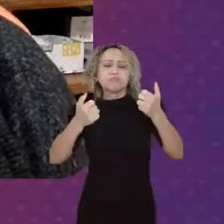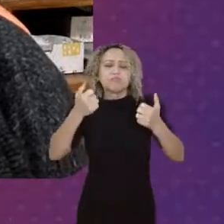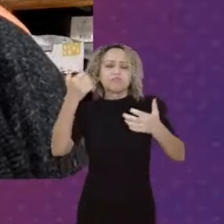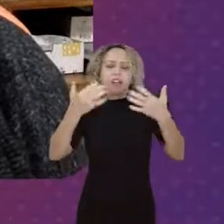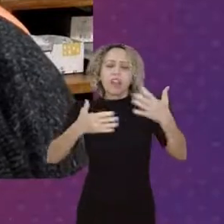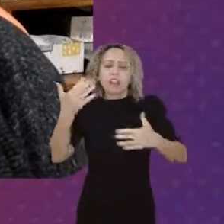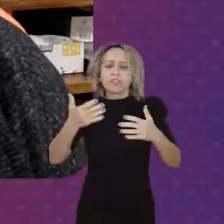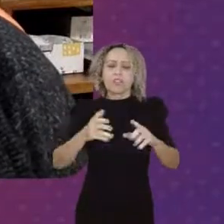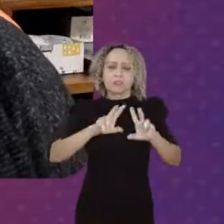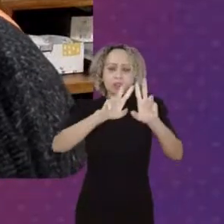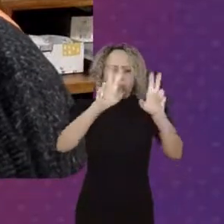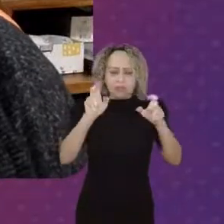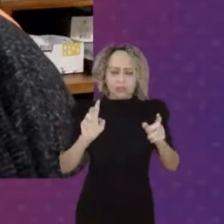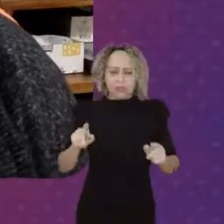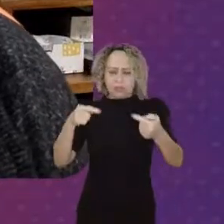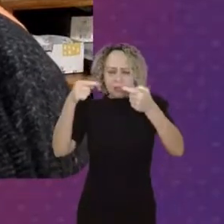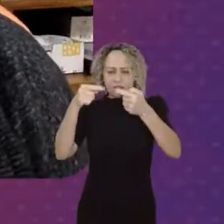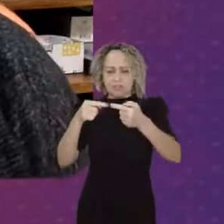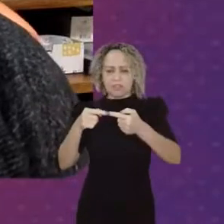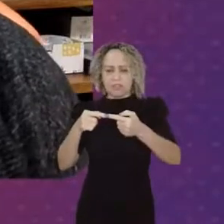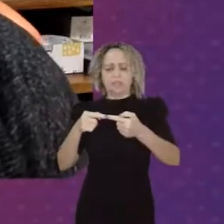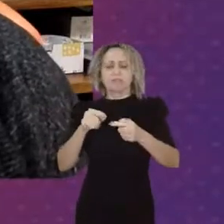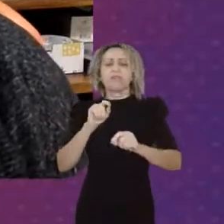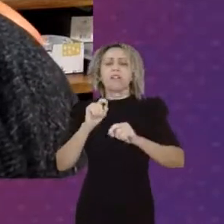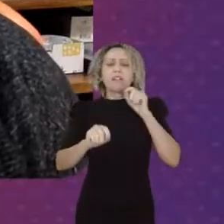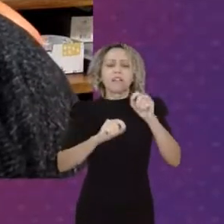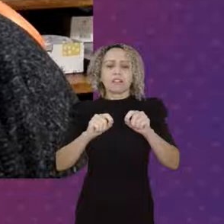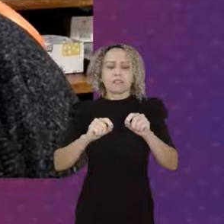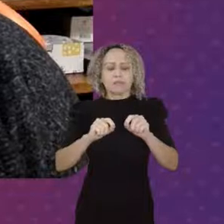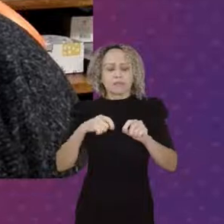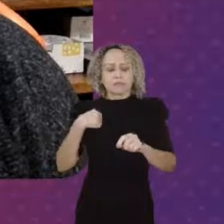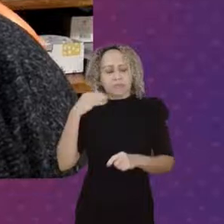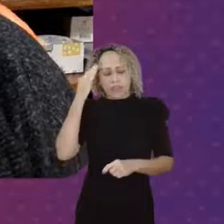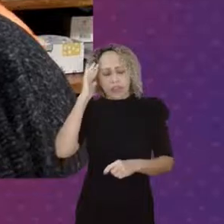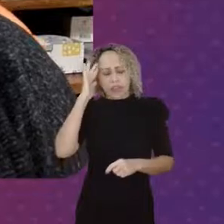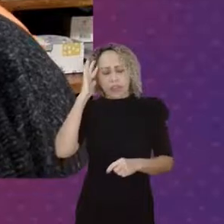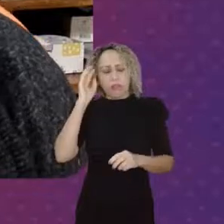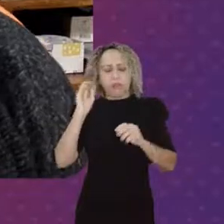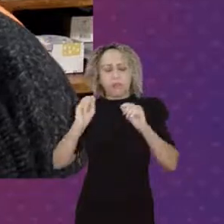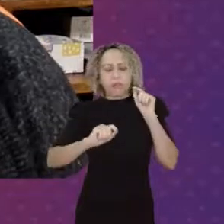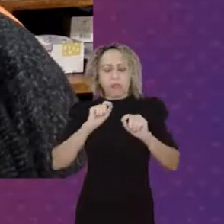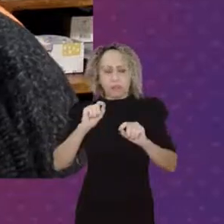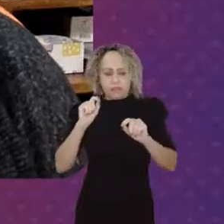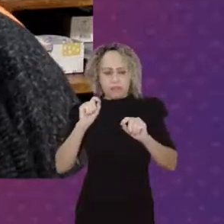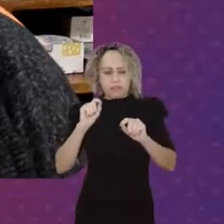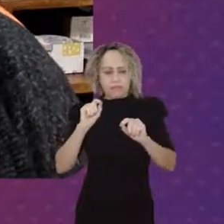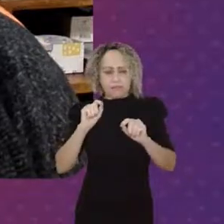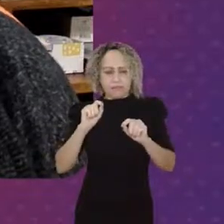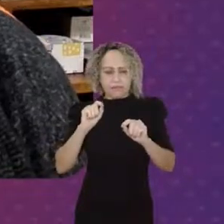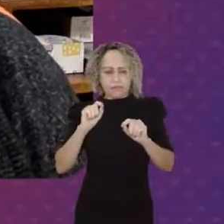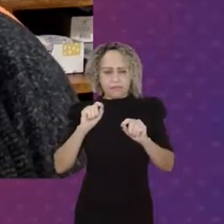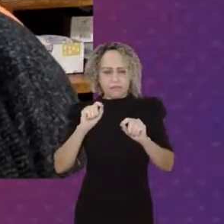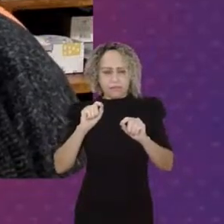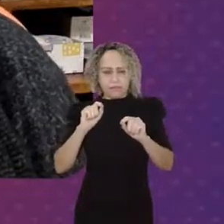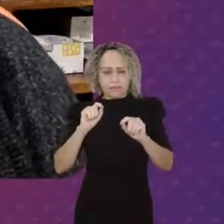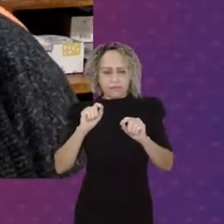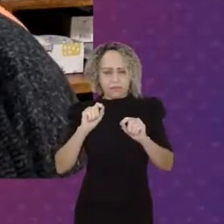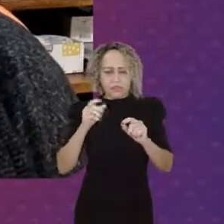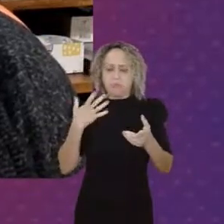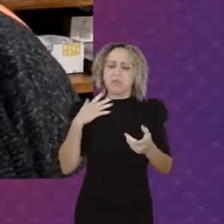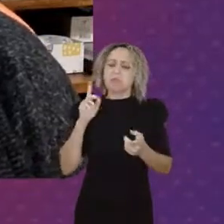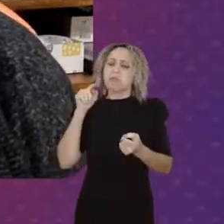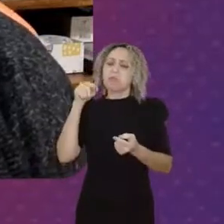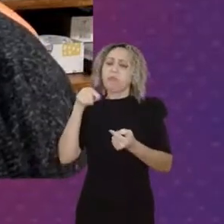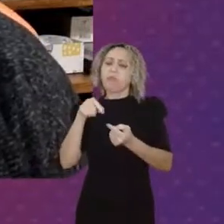são relacionados a esse tema, a gente precisa entender que muito mais do que uma